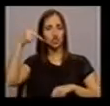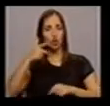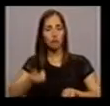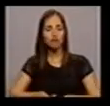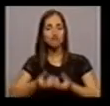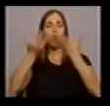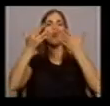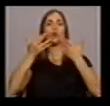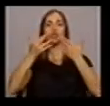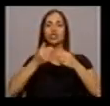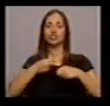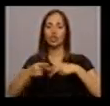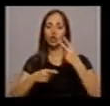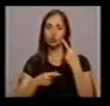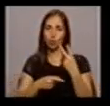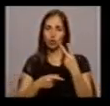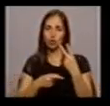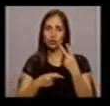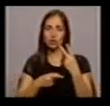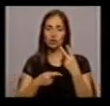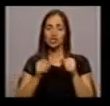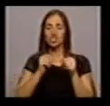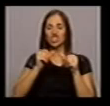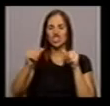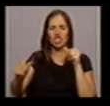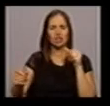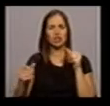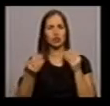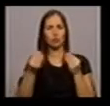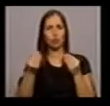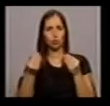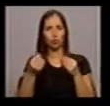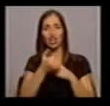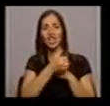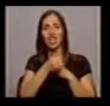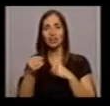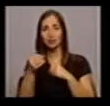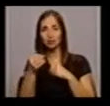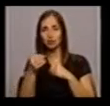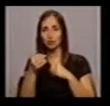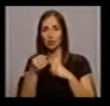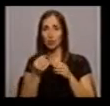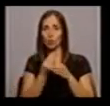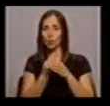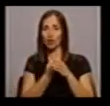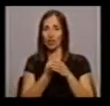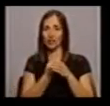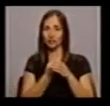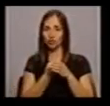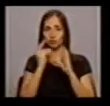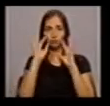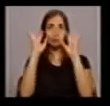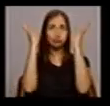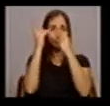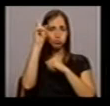muito distanciados entre si, cerca de 500 unidades astronómicas, muito distanciados entre si, e depois, à medida que vai passando o tempo, e é